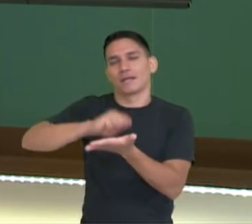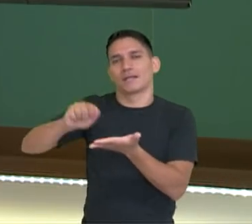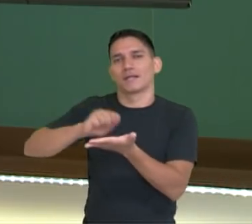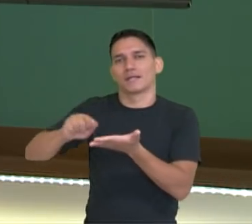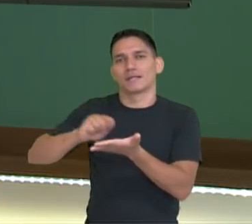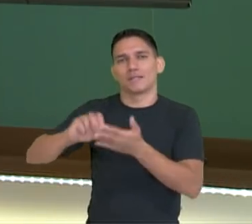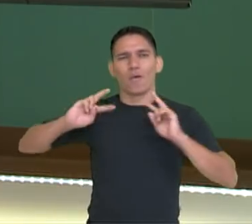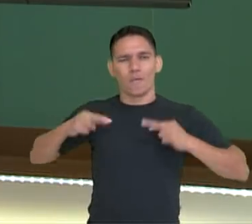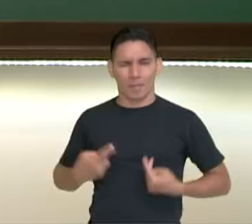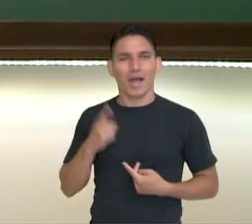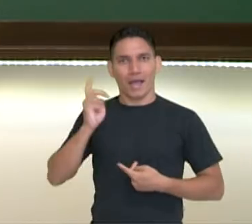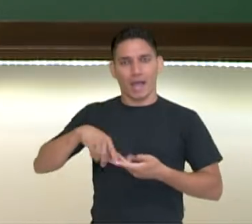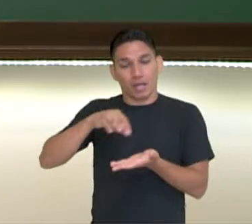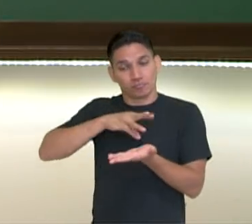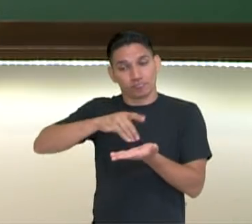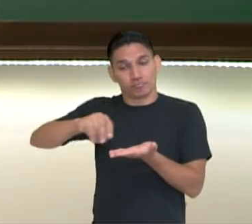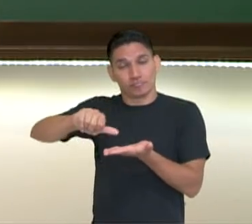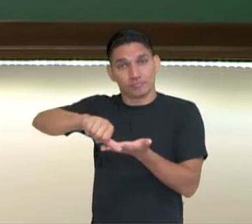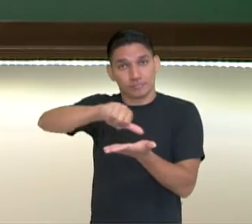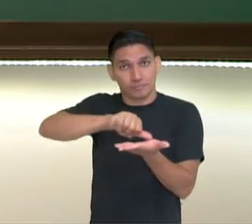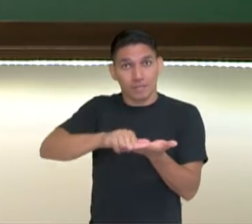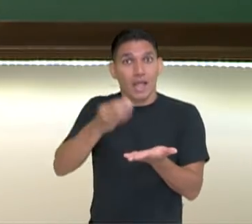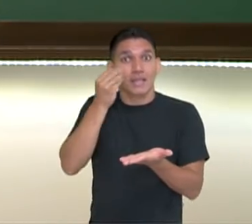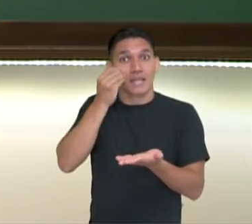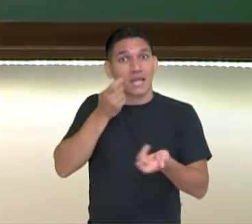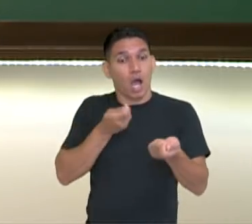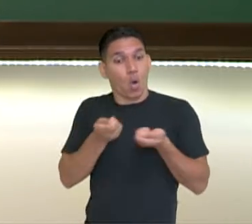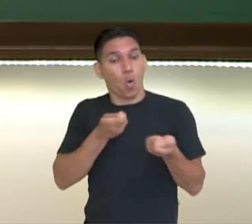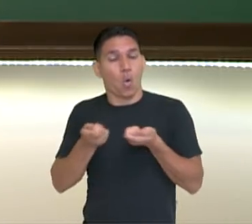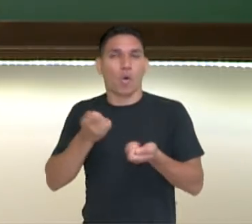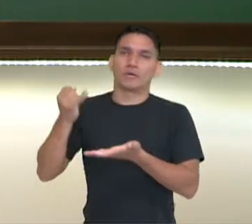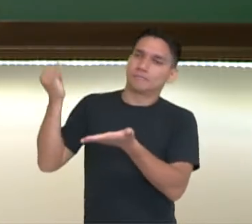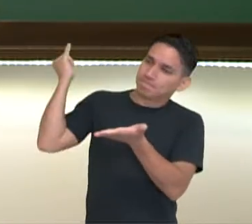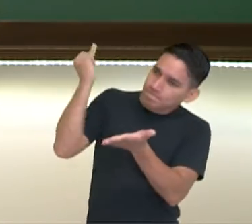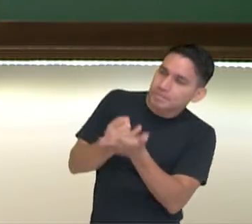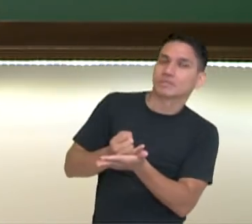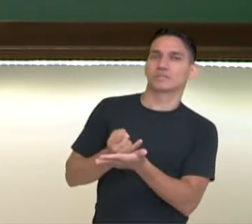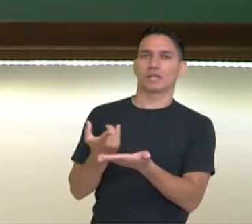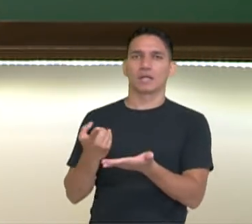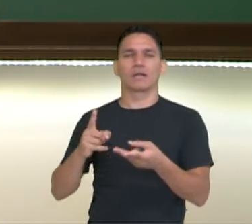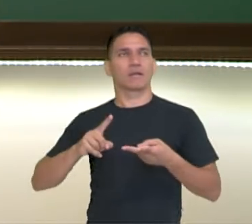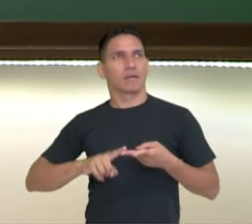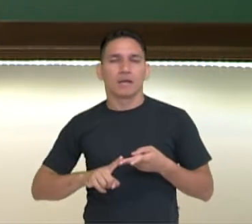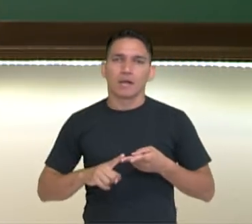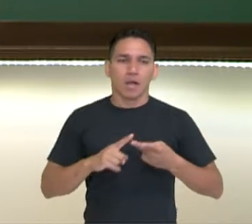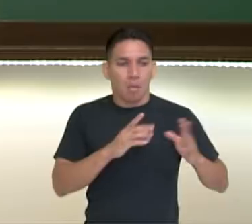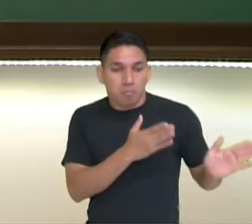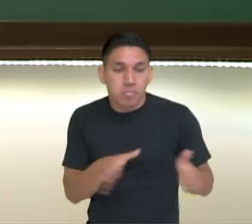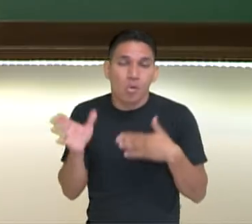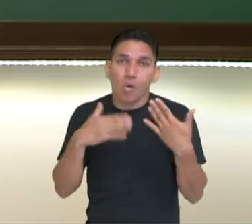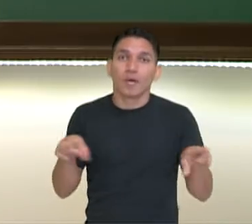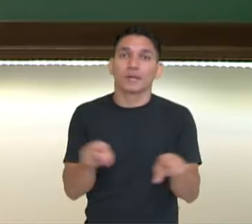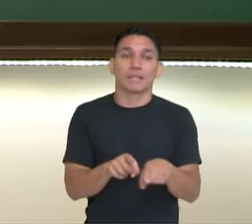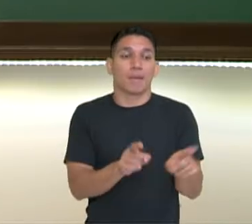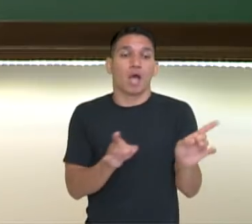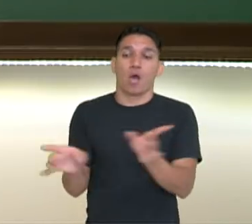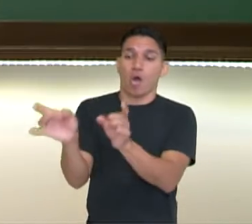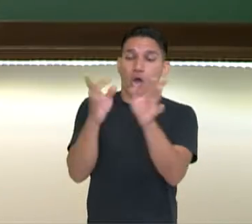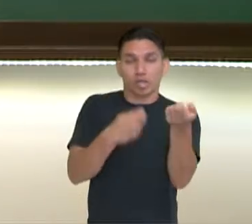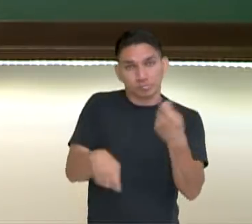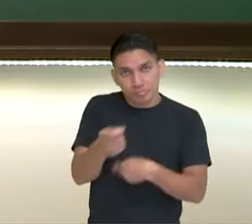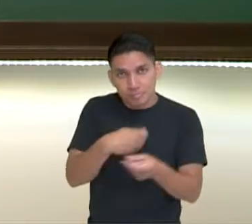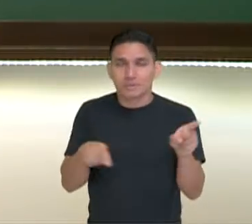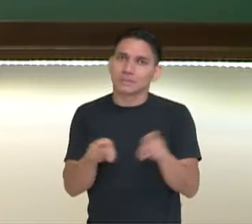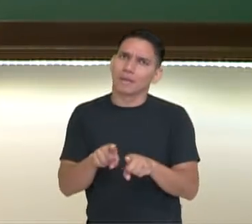cuneiforme, justamente para tentar controlar os impostos, a produção e o comércio, aí podendo ter